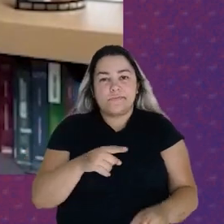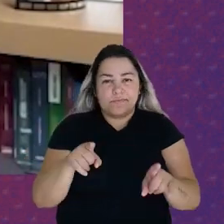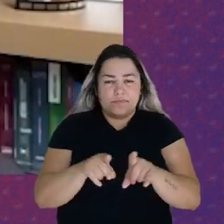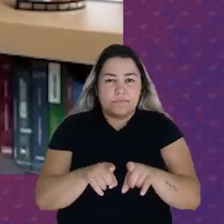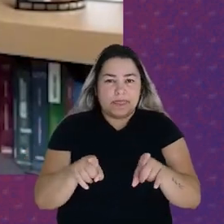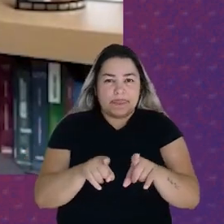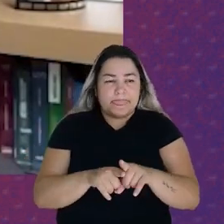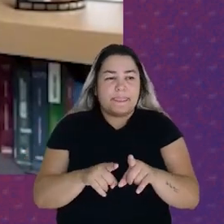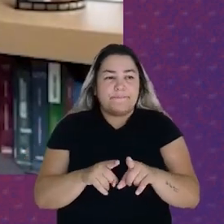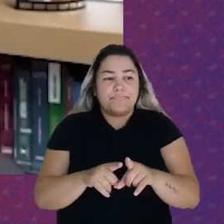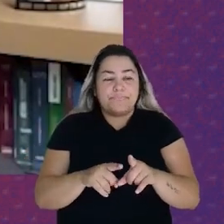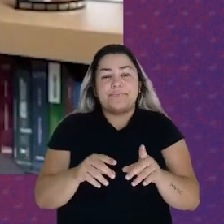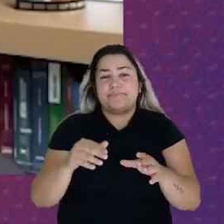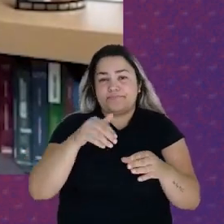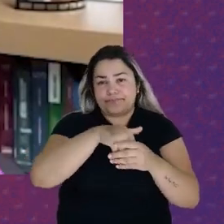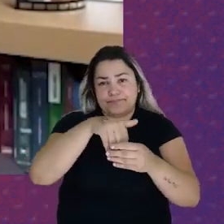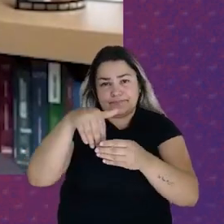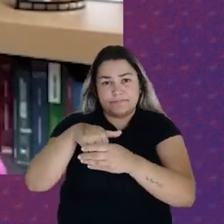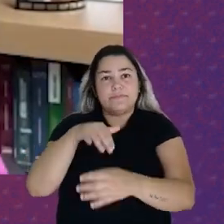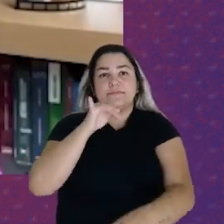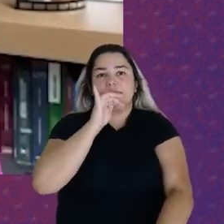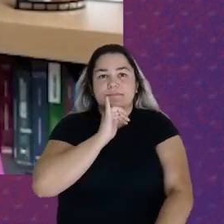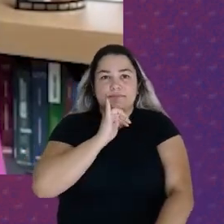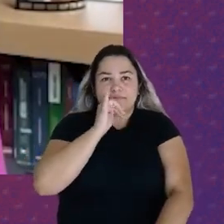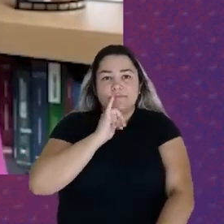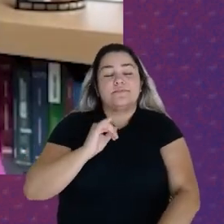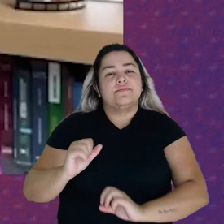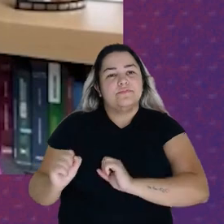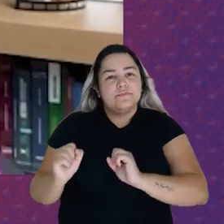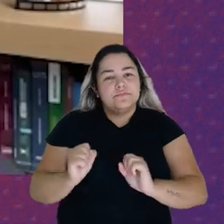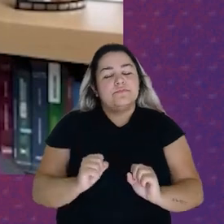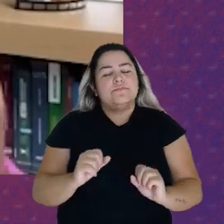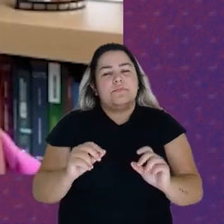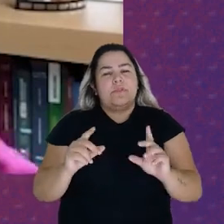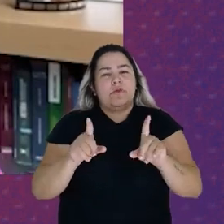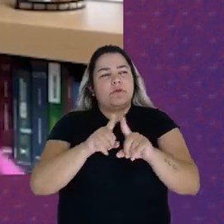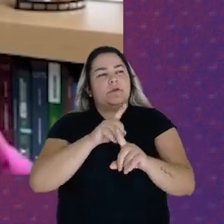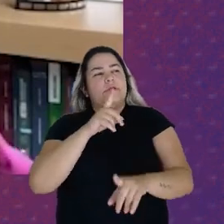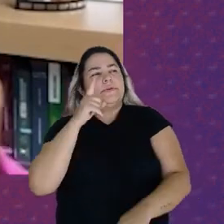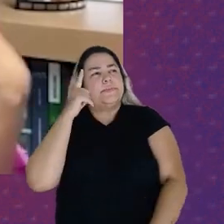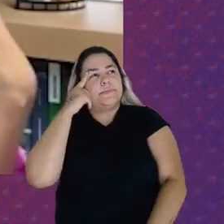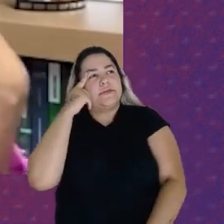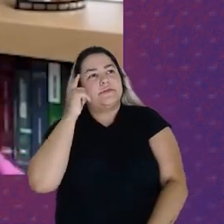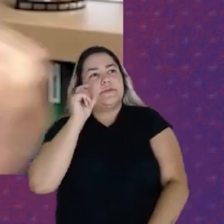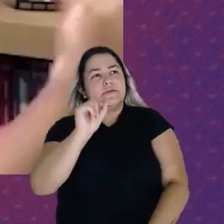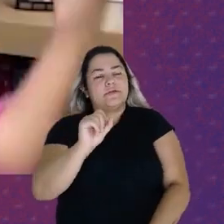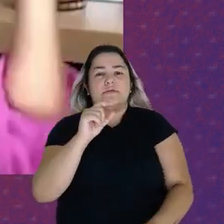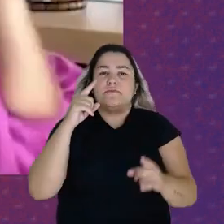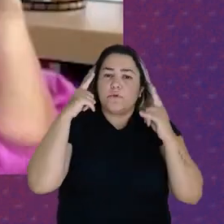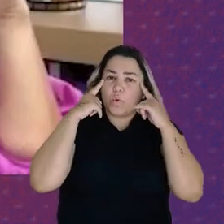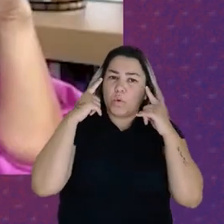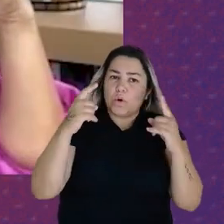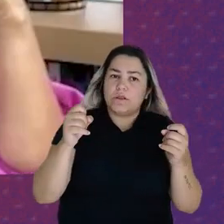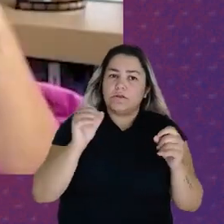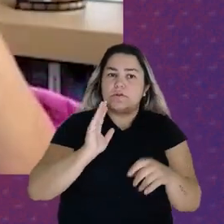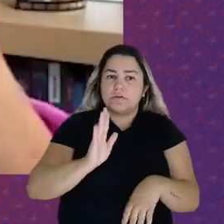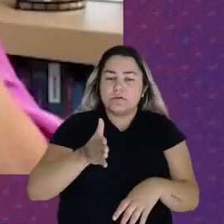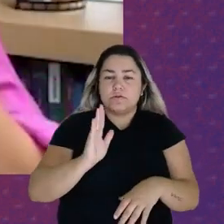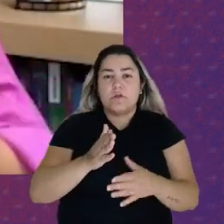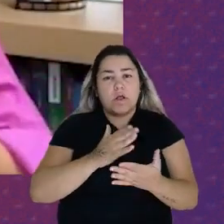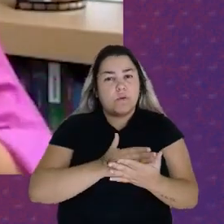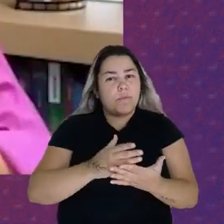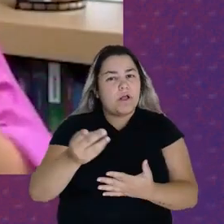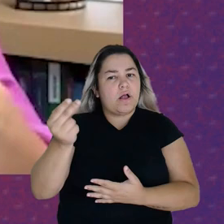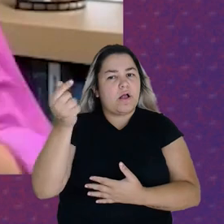nós votamos, por exemplo, nós podemos fechar os olhos e imaginar que essa violência ela já acontece há muito tempo.